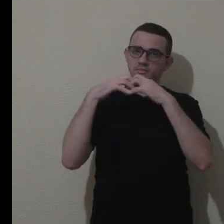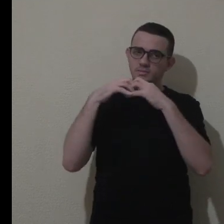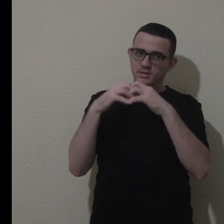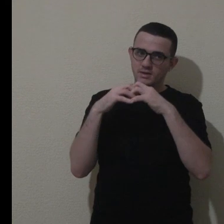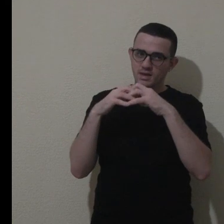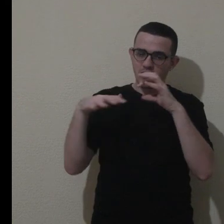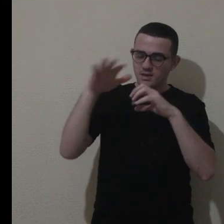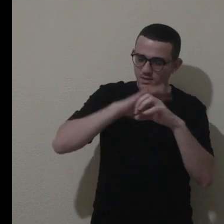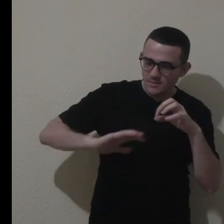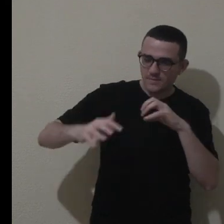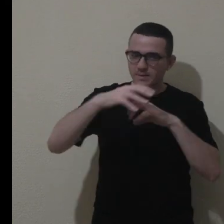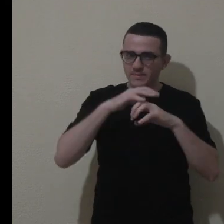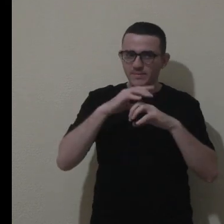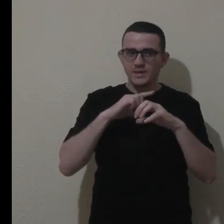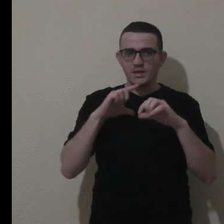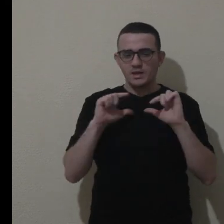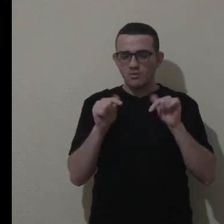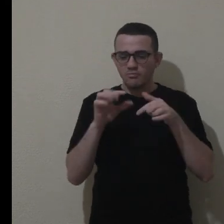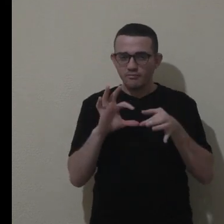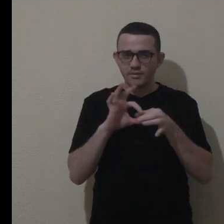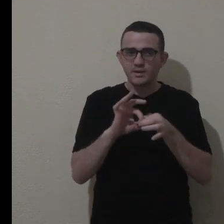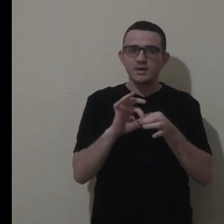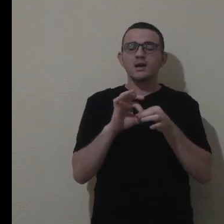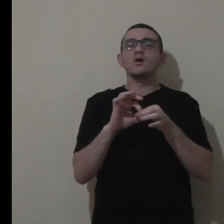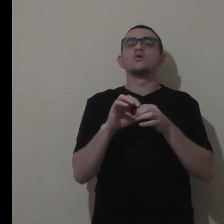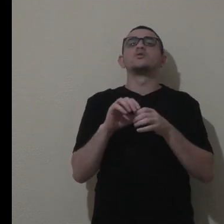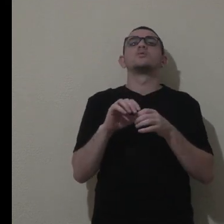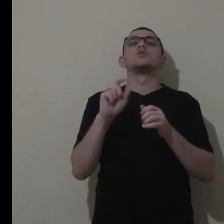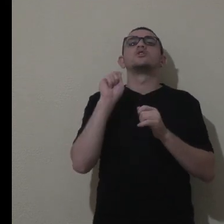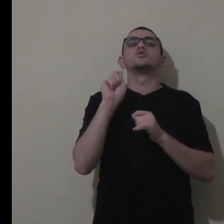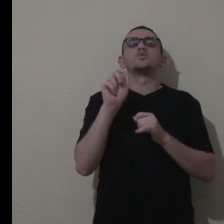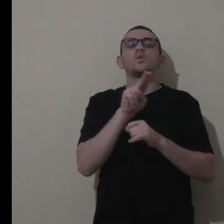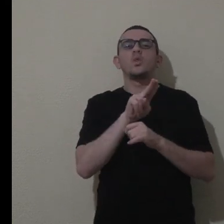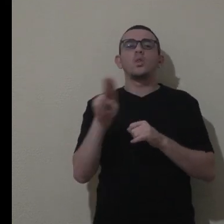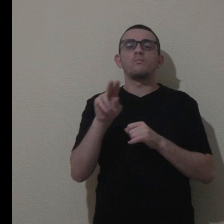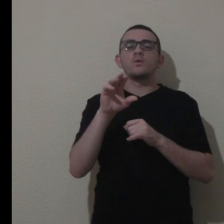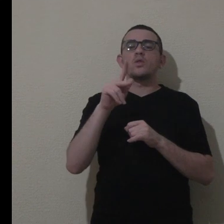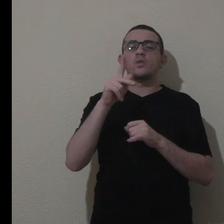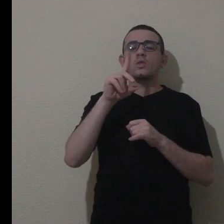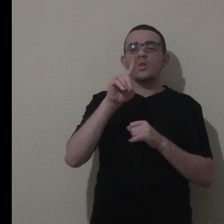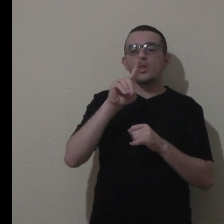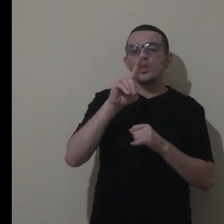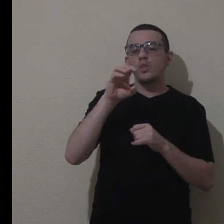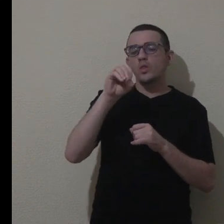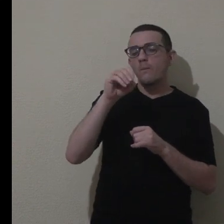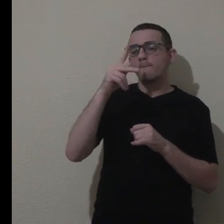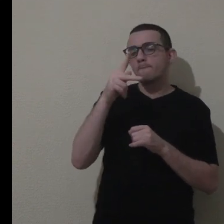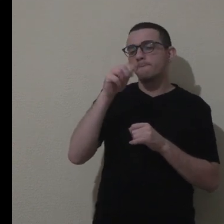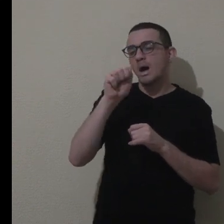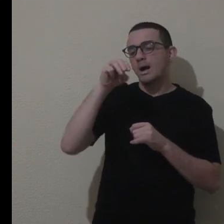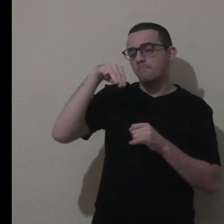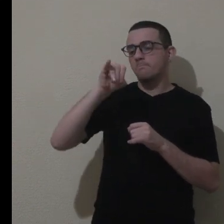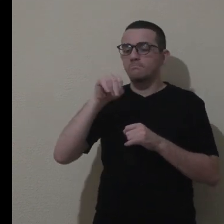um despejo nesse sistema de uma substância chamada dopamina.